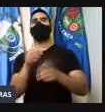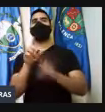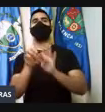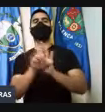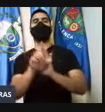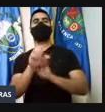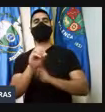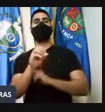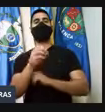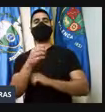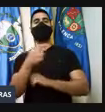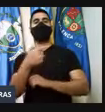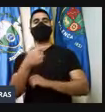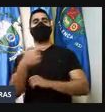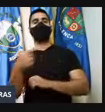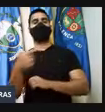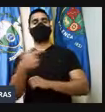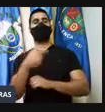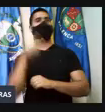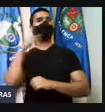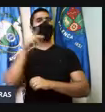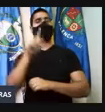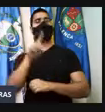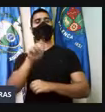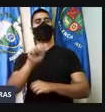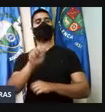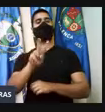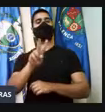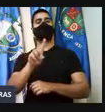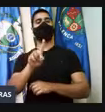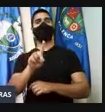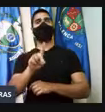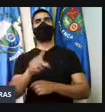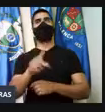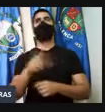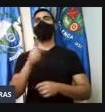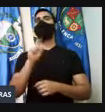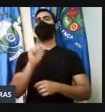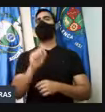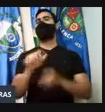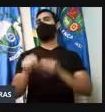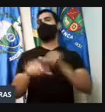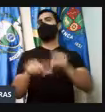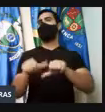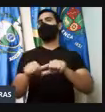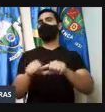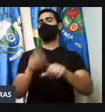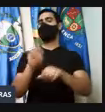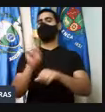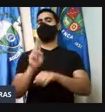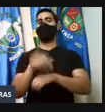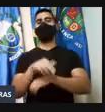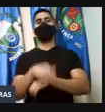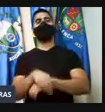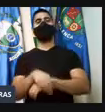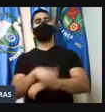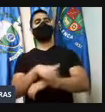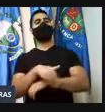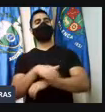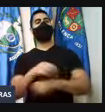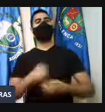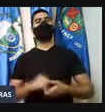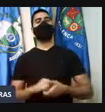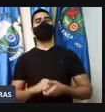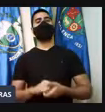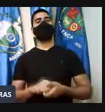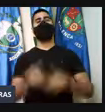ordinária 077 do vereador David Nogueira. Dispõe sobre a alteração de nomenclatura do logradouro público e